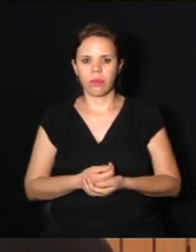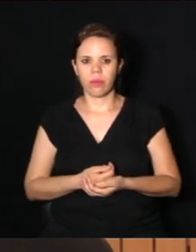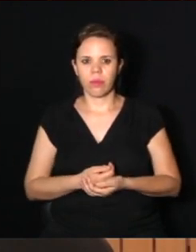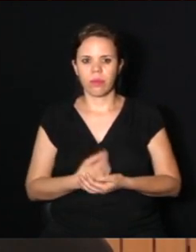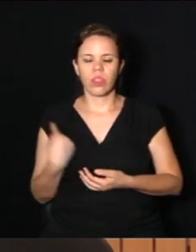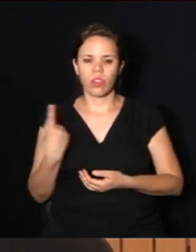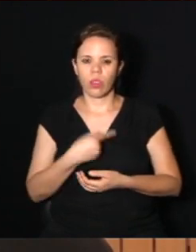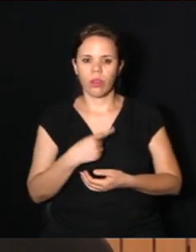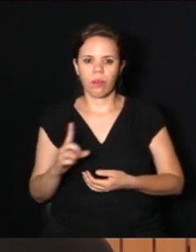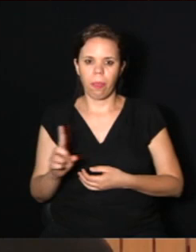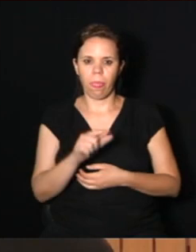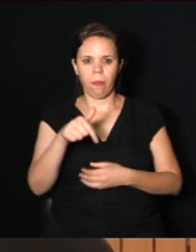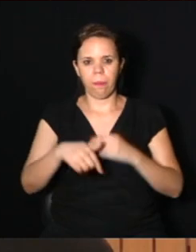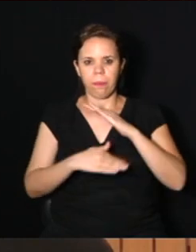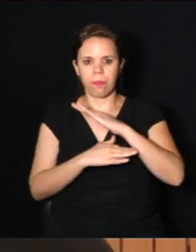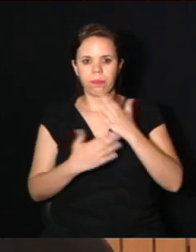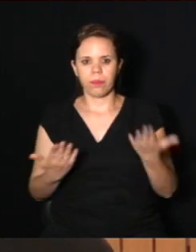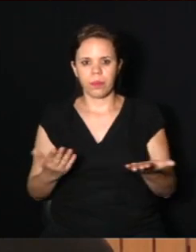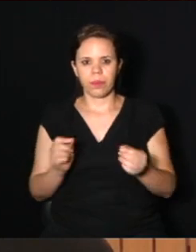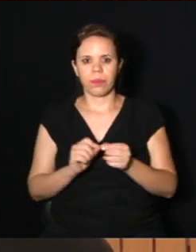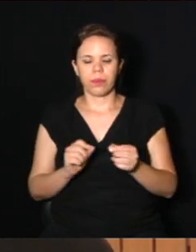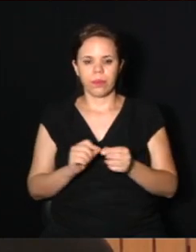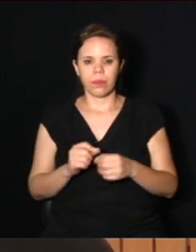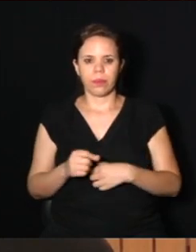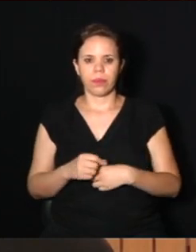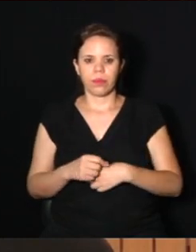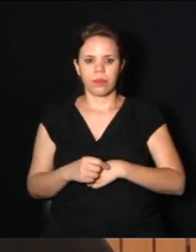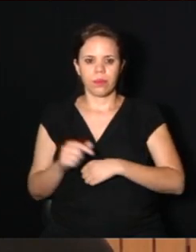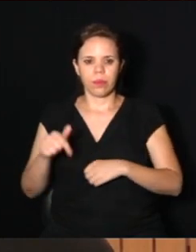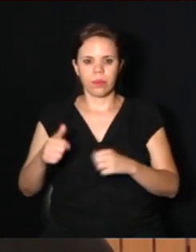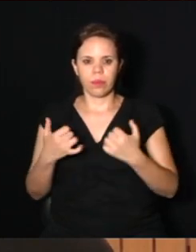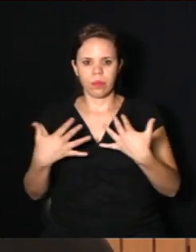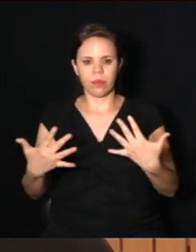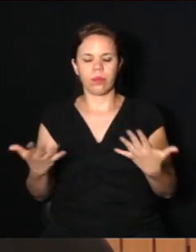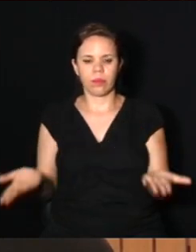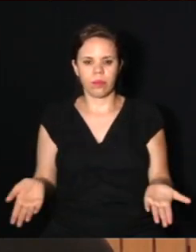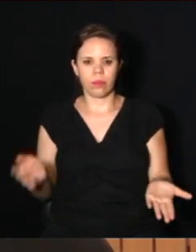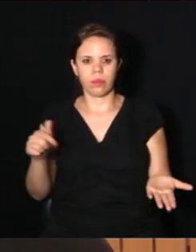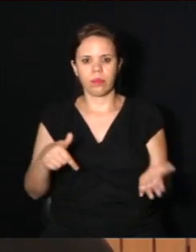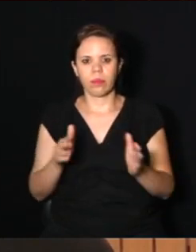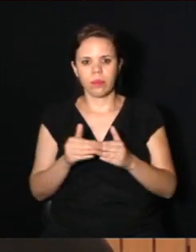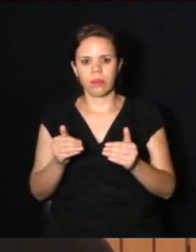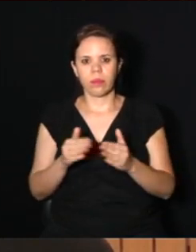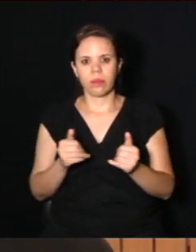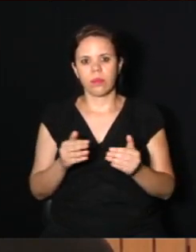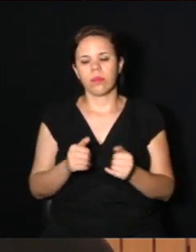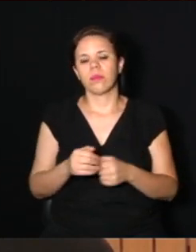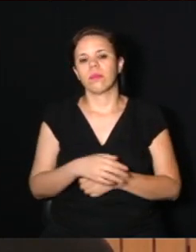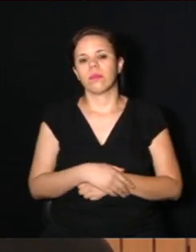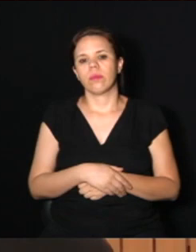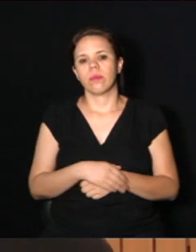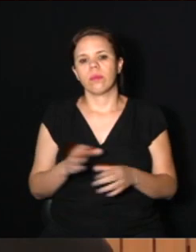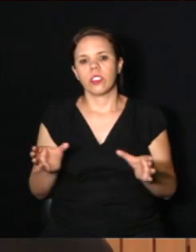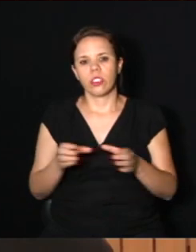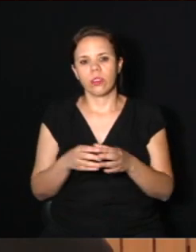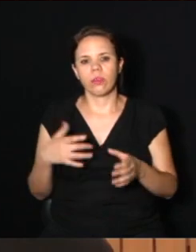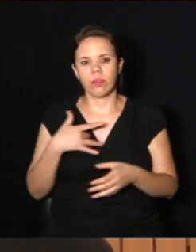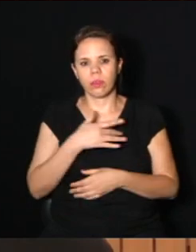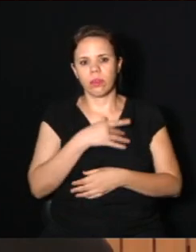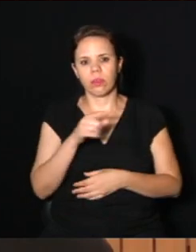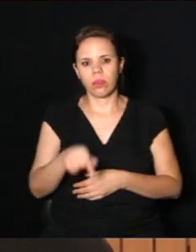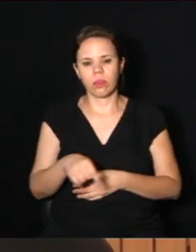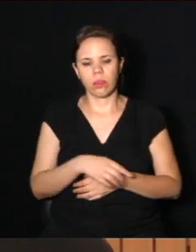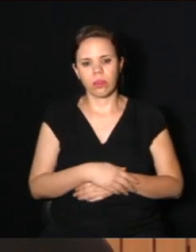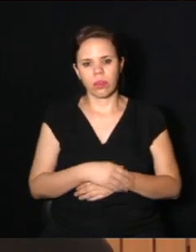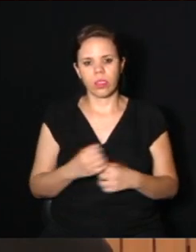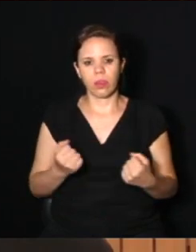viemos até essa casa, enfim, esse plenário, solicitar da Comissão de Saúde